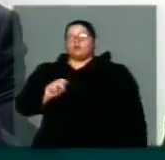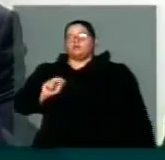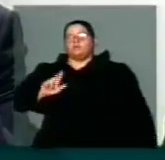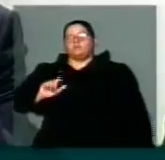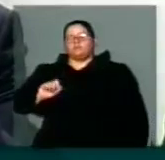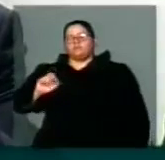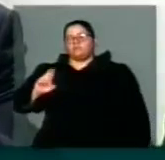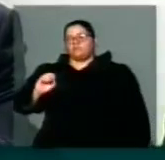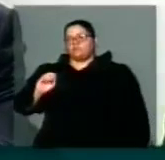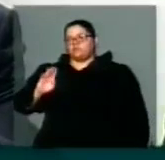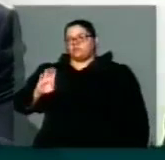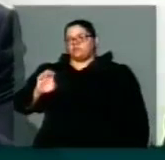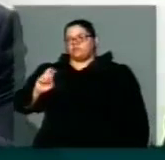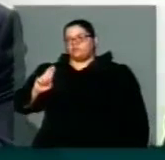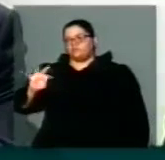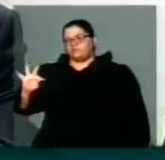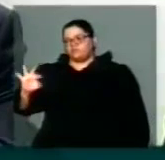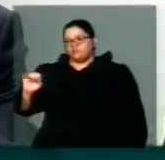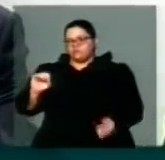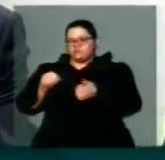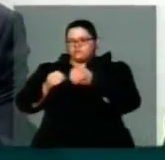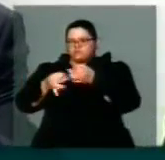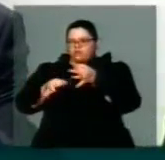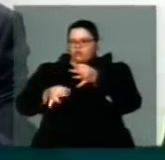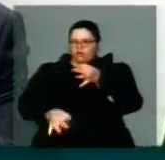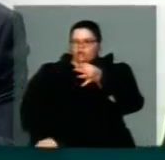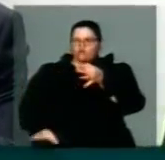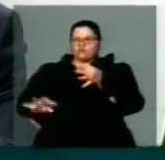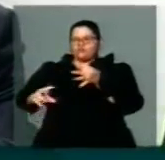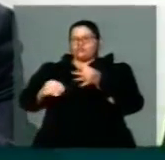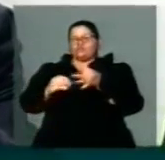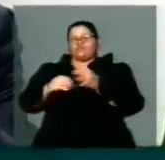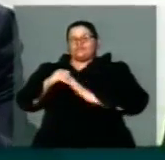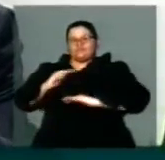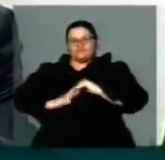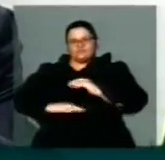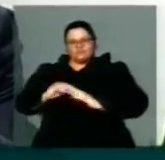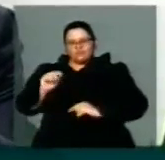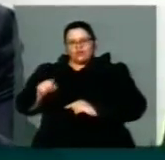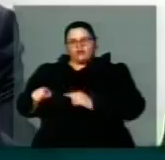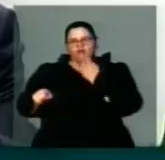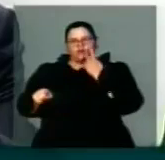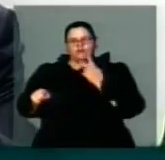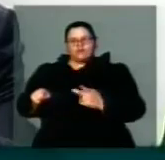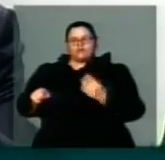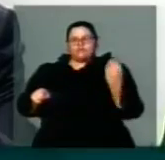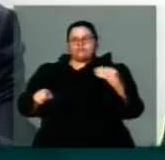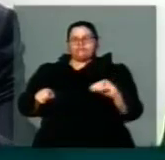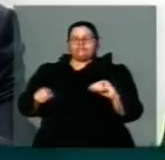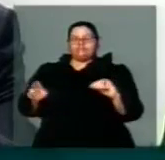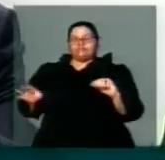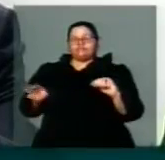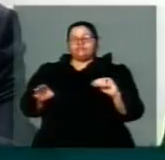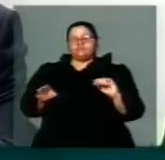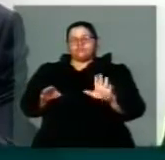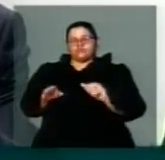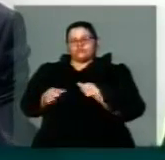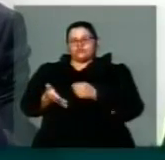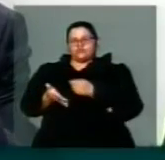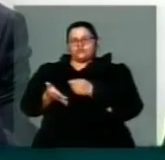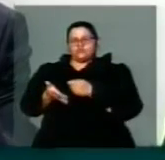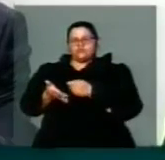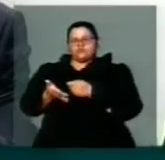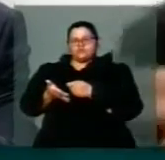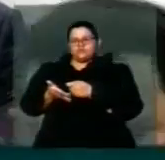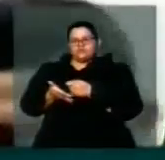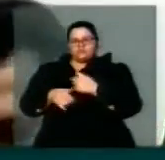que Paulo Roberto fala que Delcídio Amaral teria nomeado, no início do governo do ex-presidente Lula,